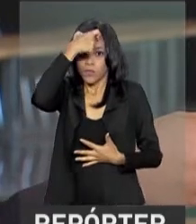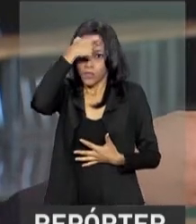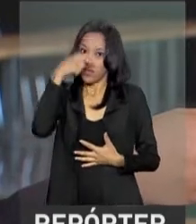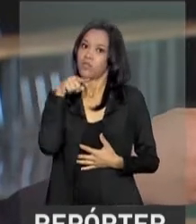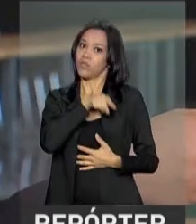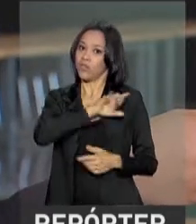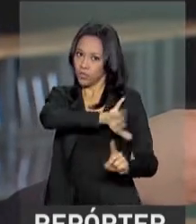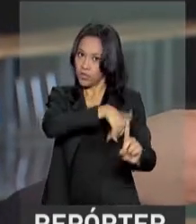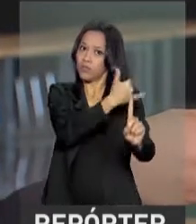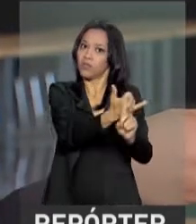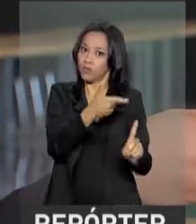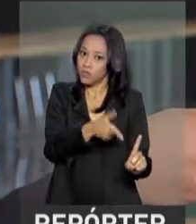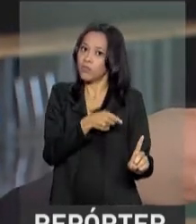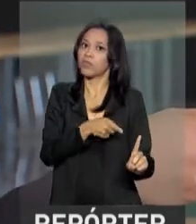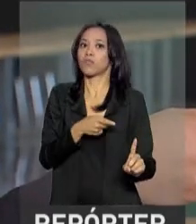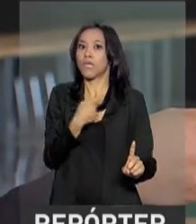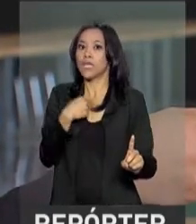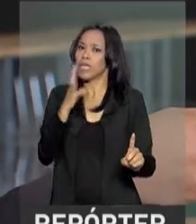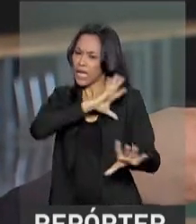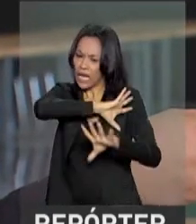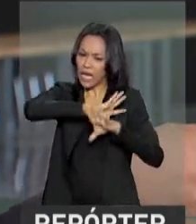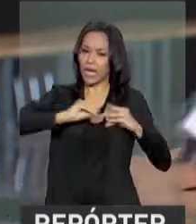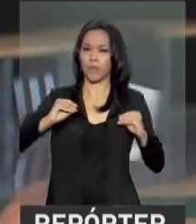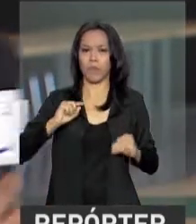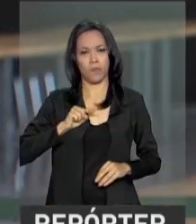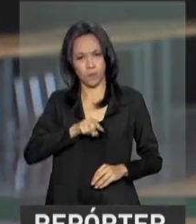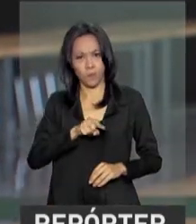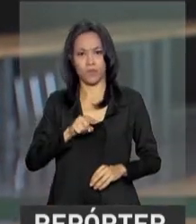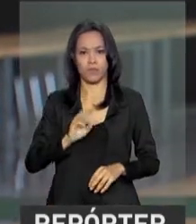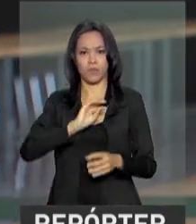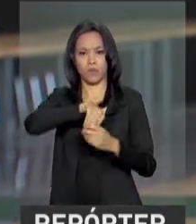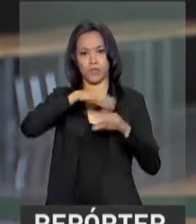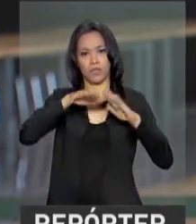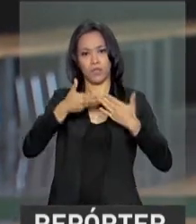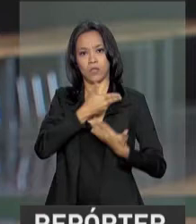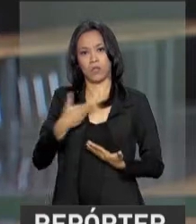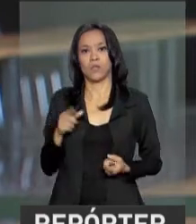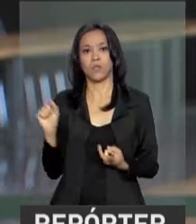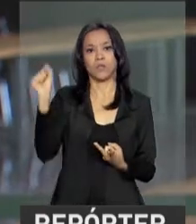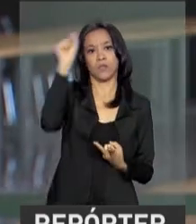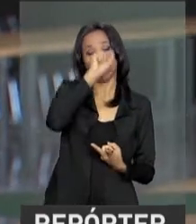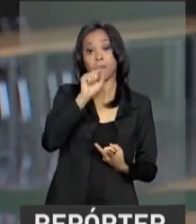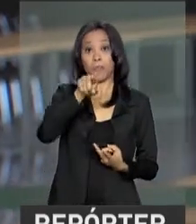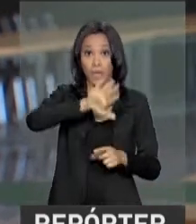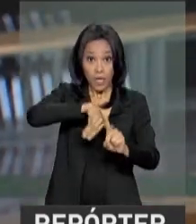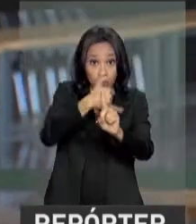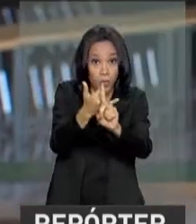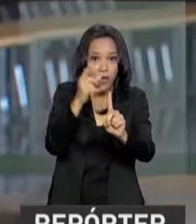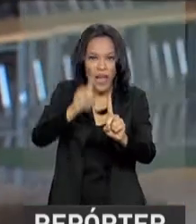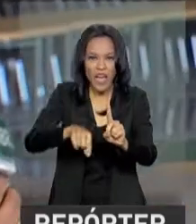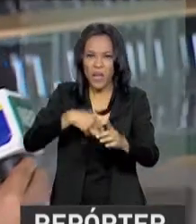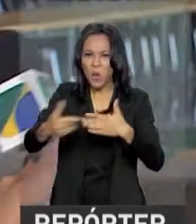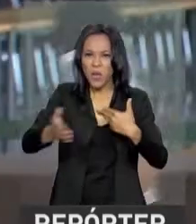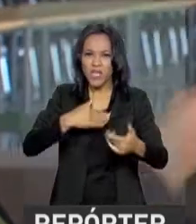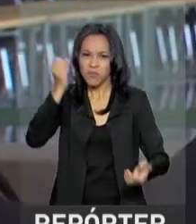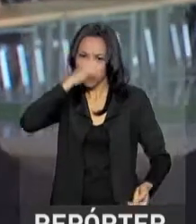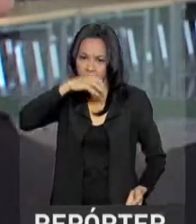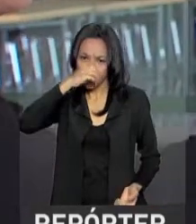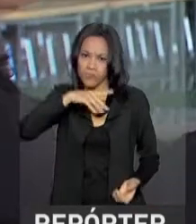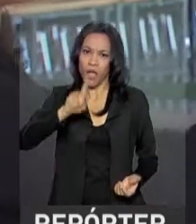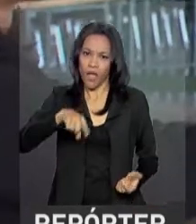e dispostos a eliminar essa prática. E falar sobre bullying é falar também sobre combater qualquer tipo de intolerância, não é